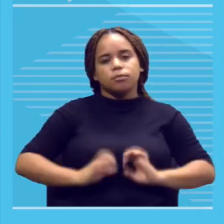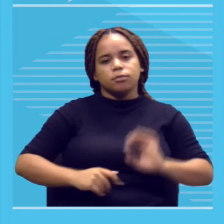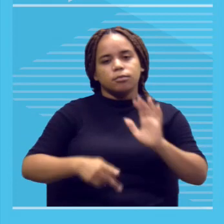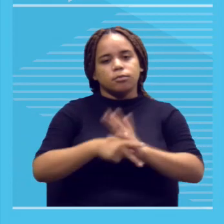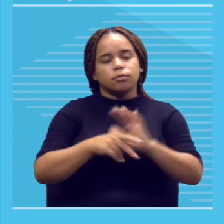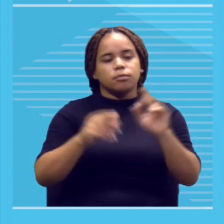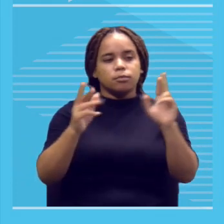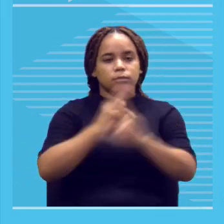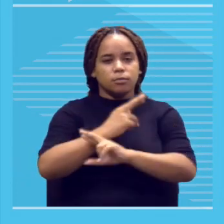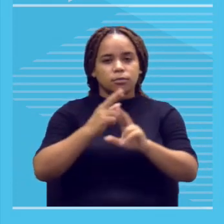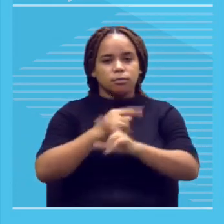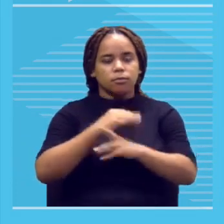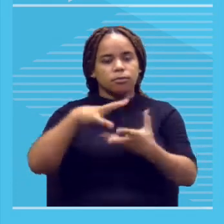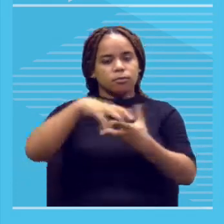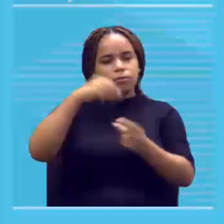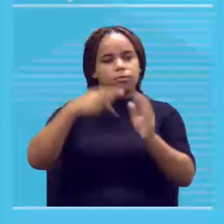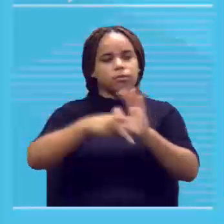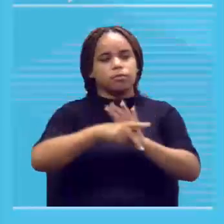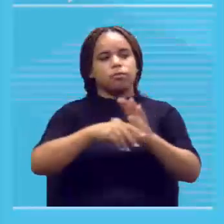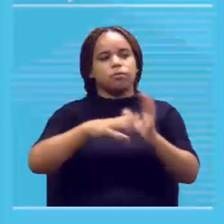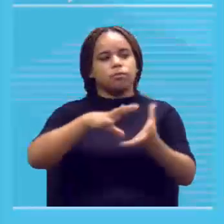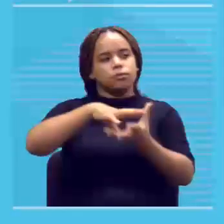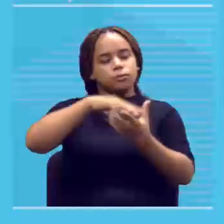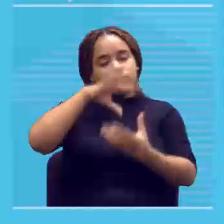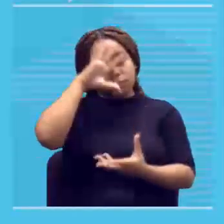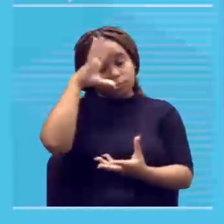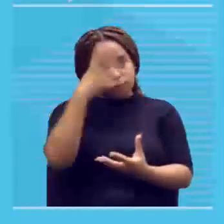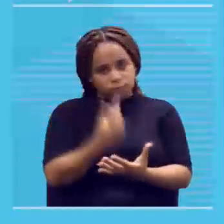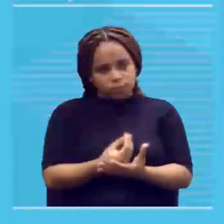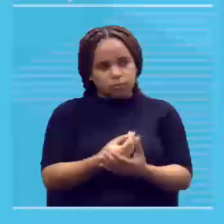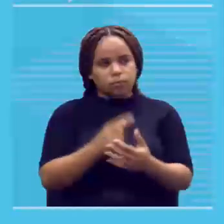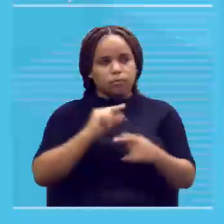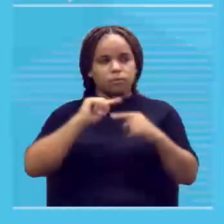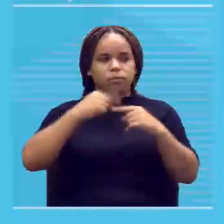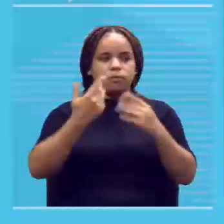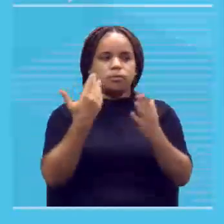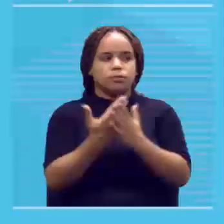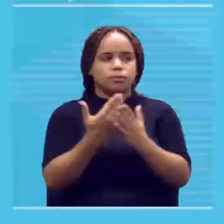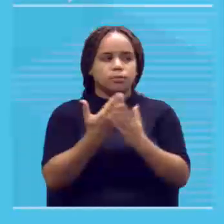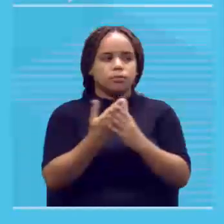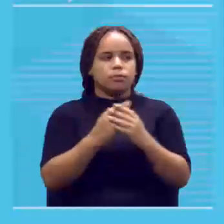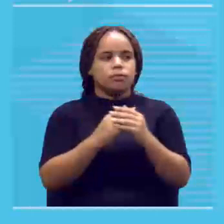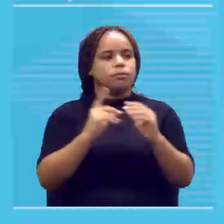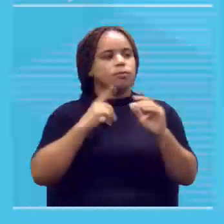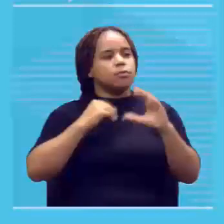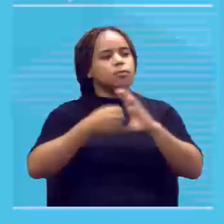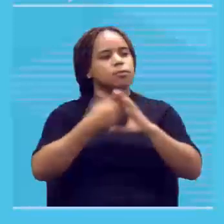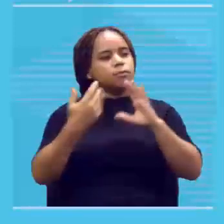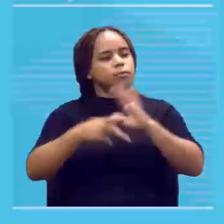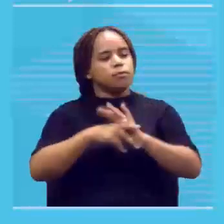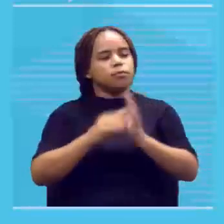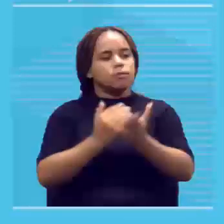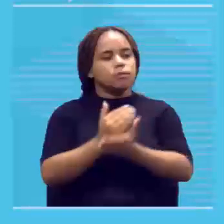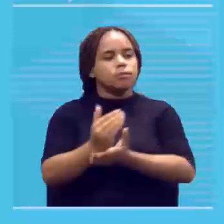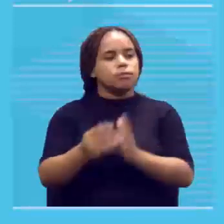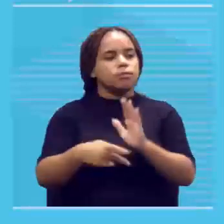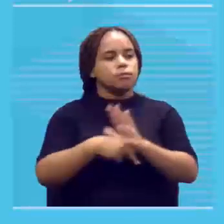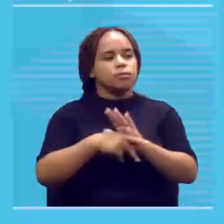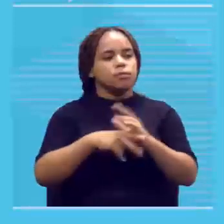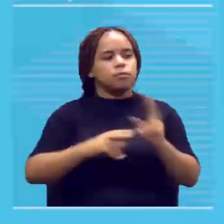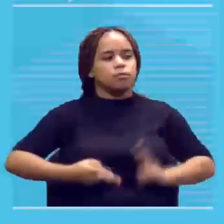dos Espíritos em nossa próxima aula princípios e valoriáticos valores éticos